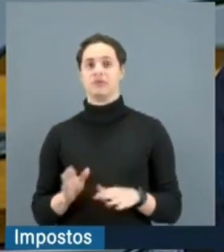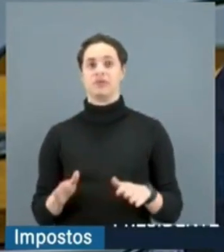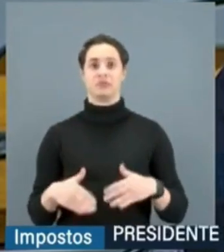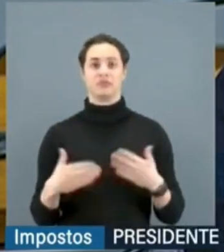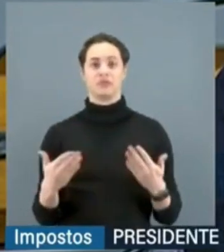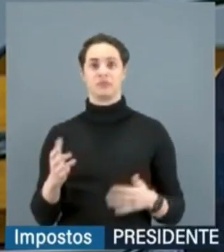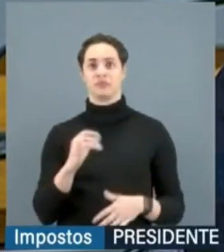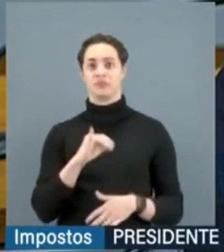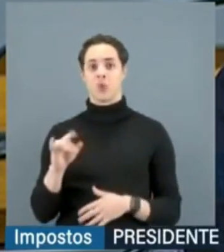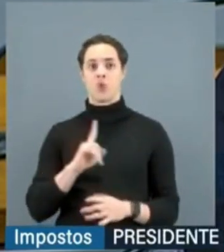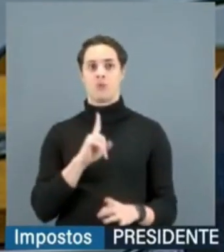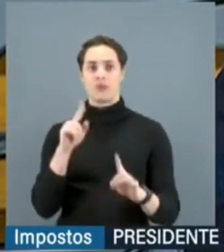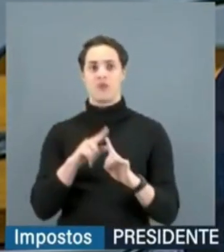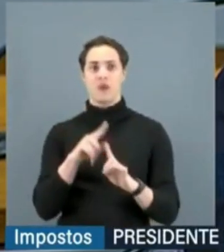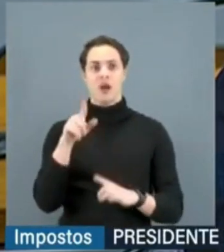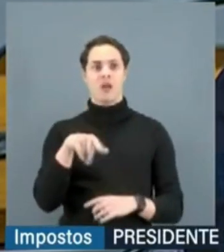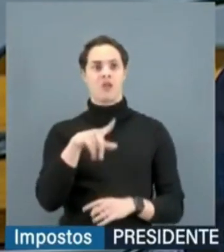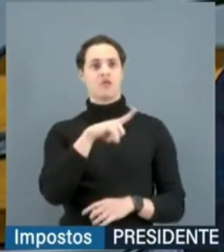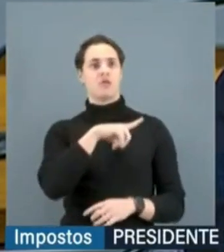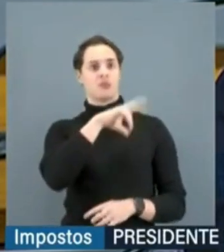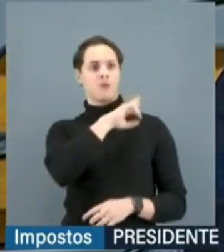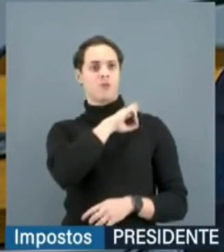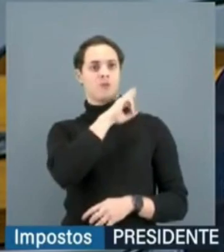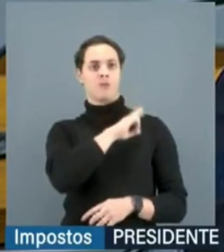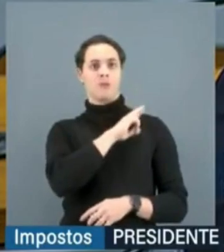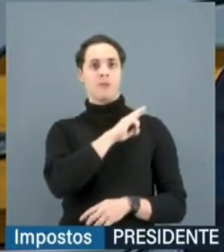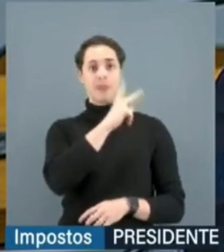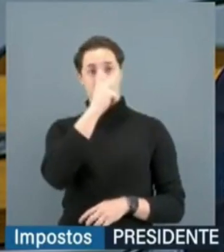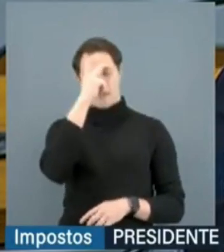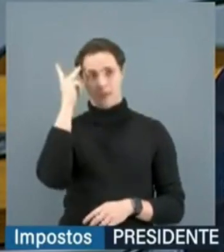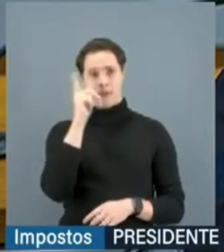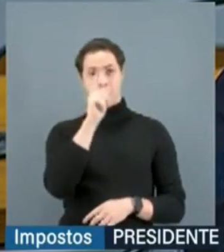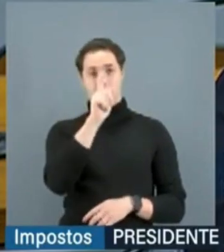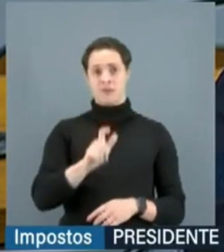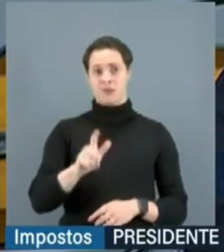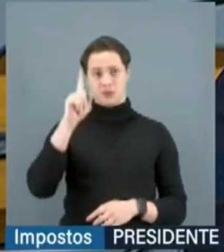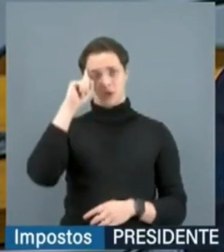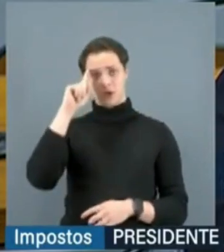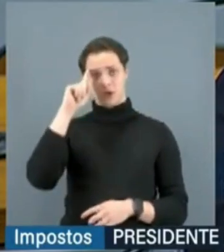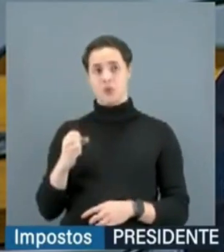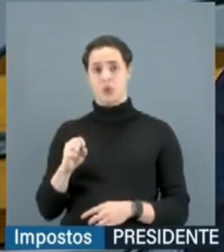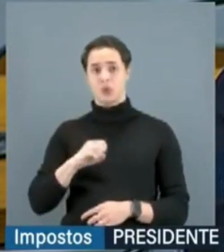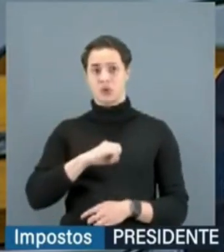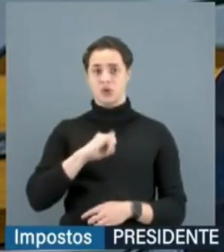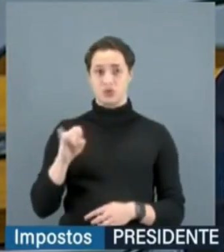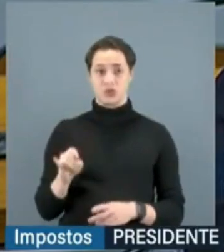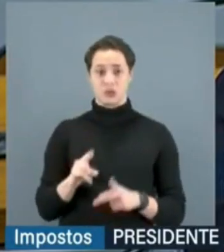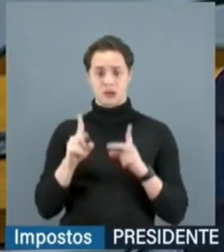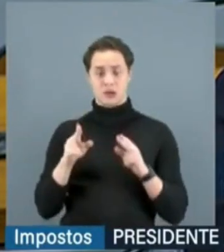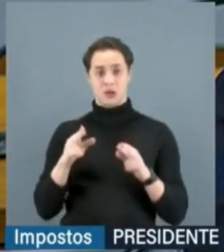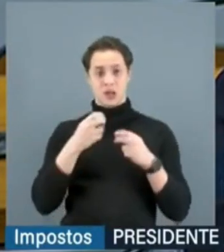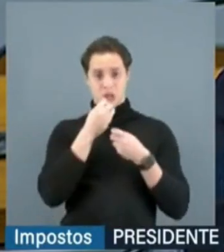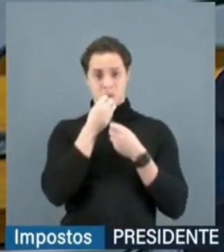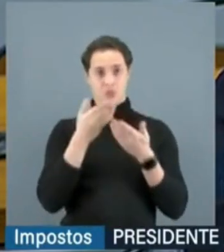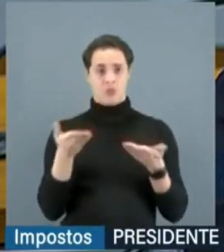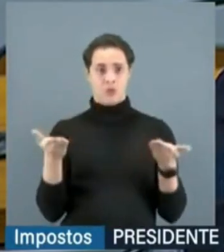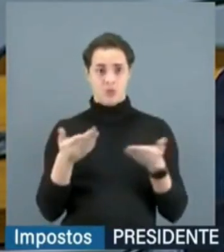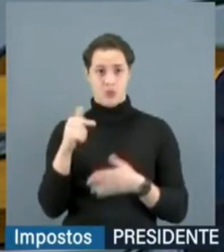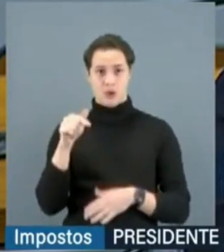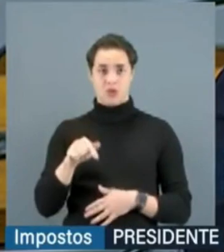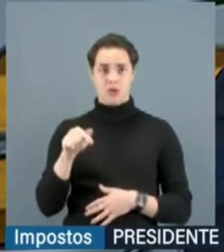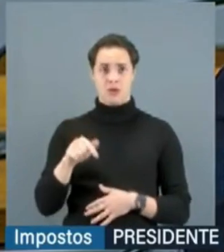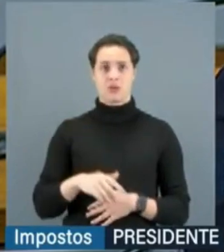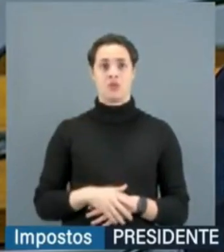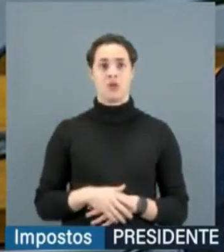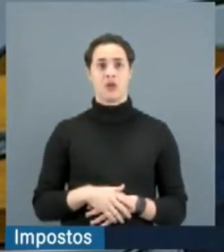é responsabilizar alguém por 8 de janeiro, como está o depoente aqui,